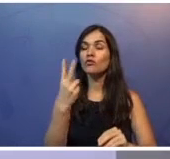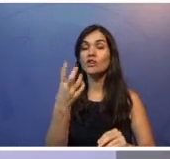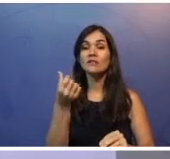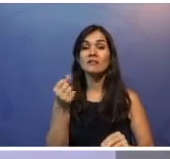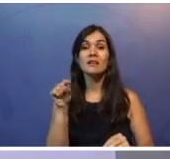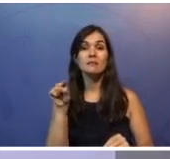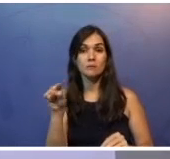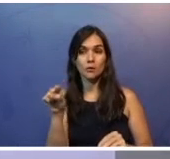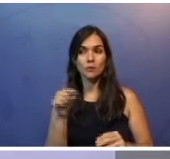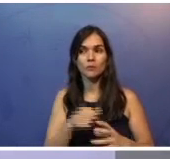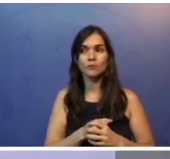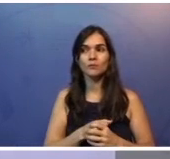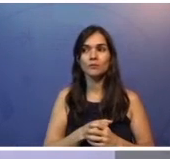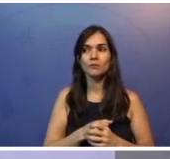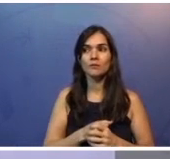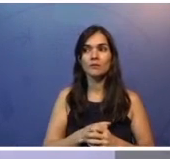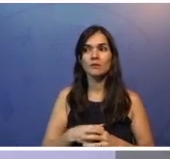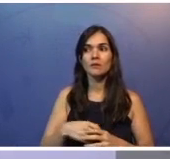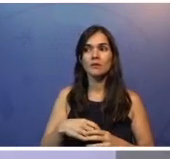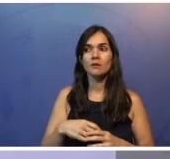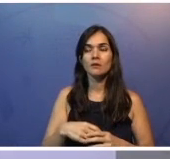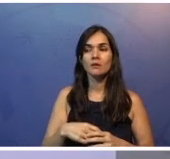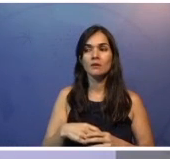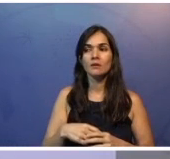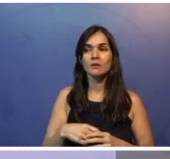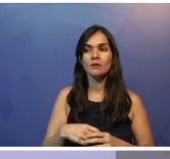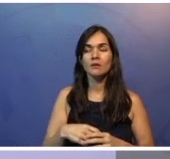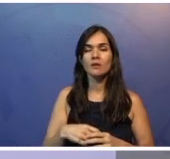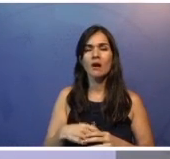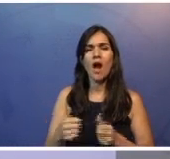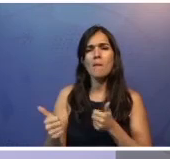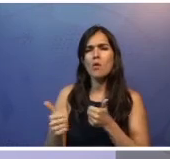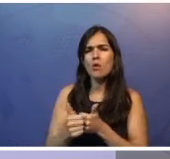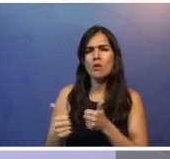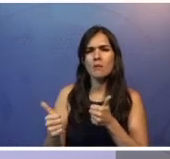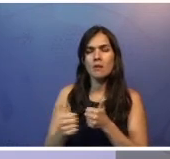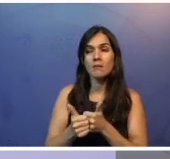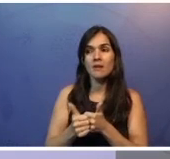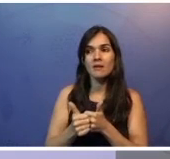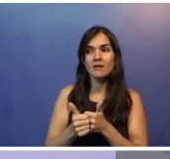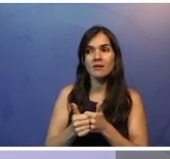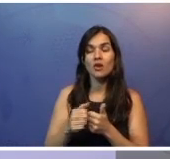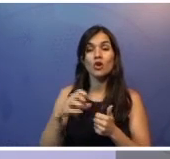26026 mil dividido por 28 vai dar aproximadamente